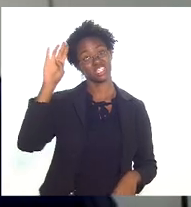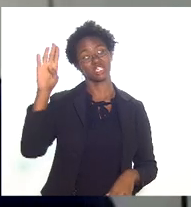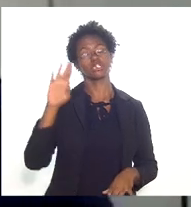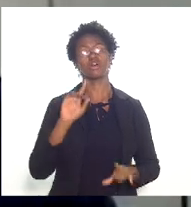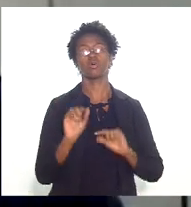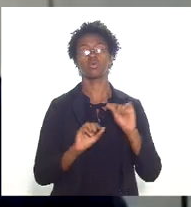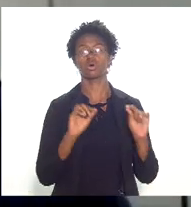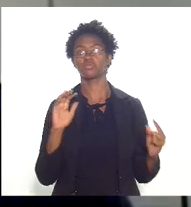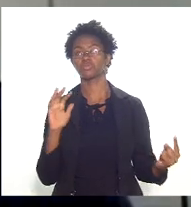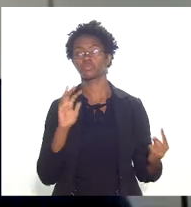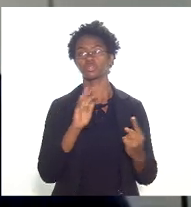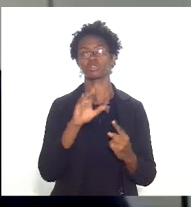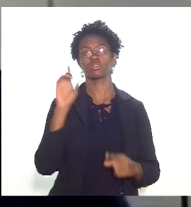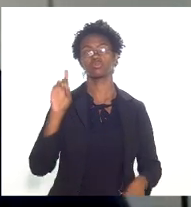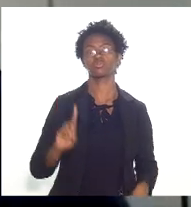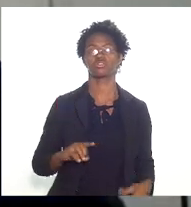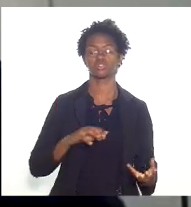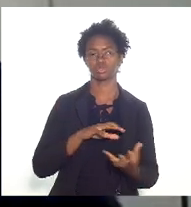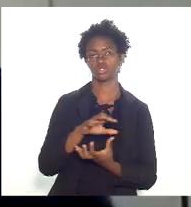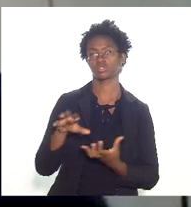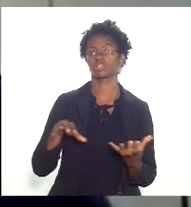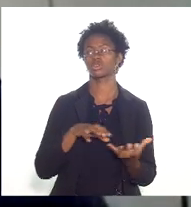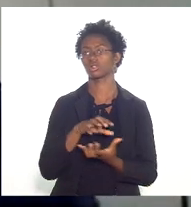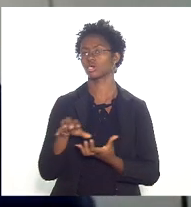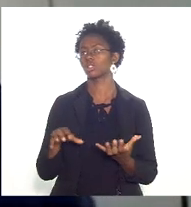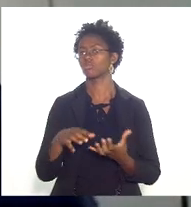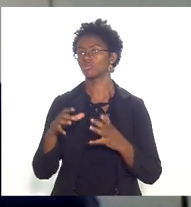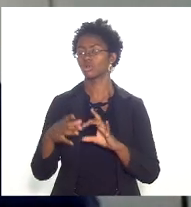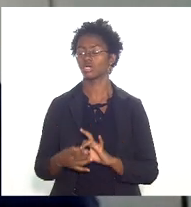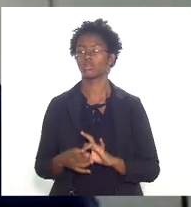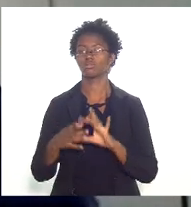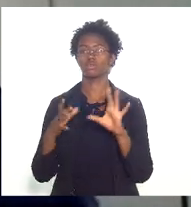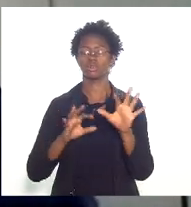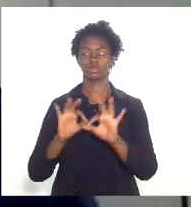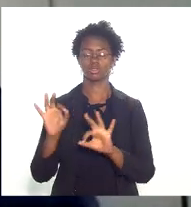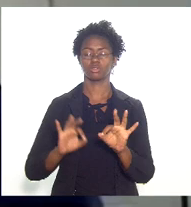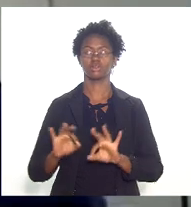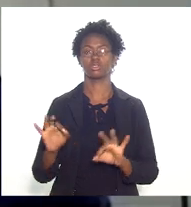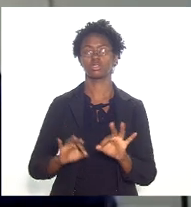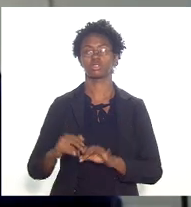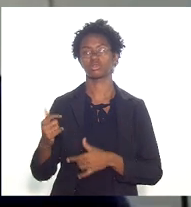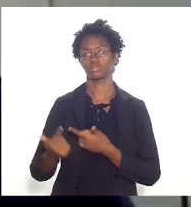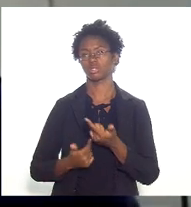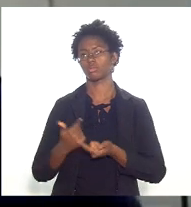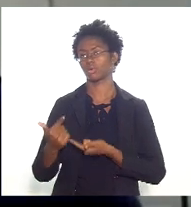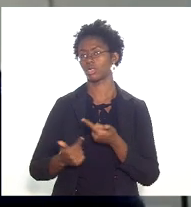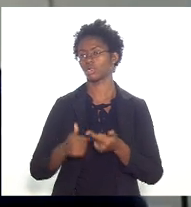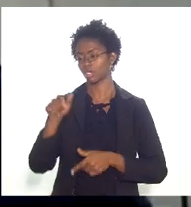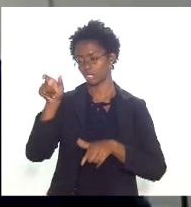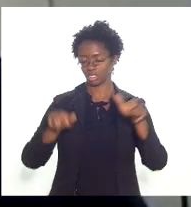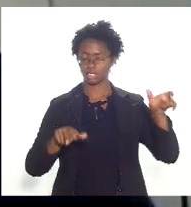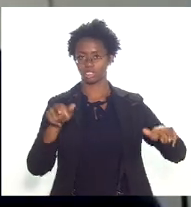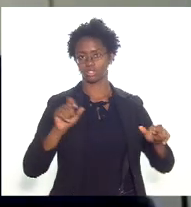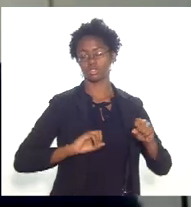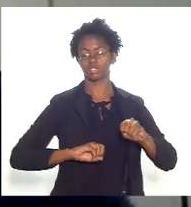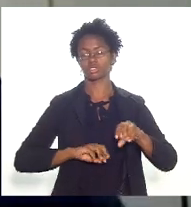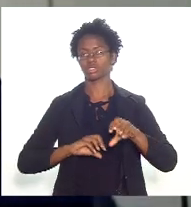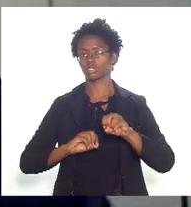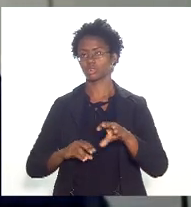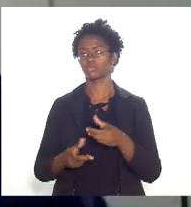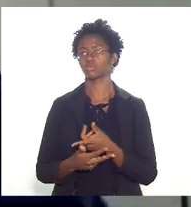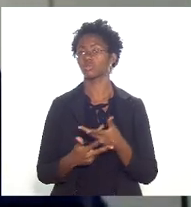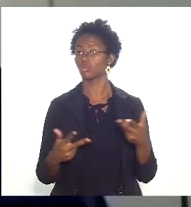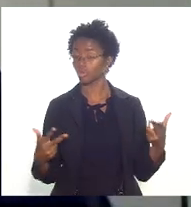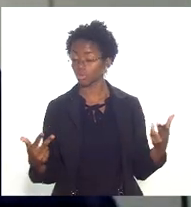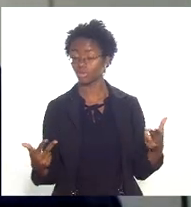inclusive o direito de greve a liberdade de organização dos trabalhadores da educação impactante questões que são né